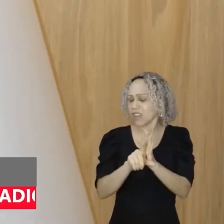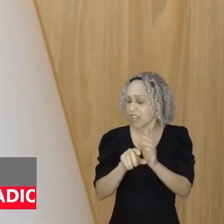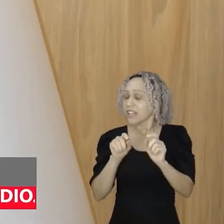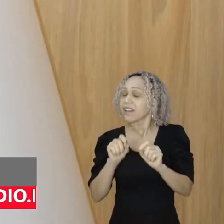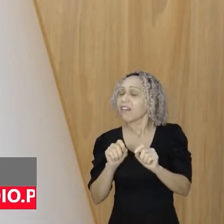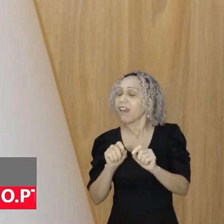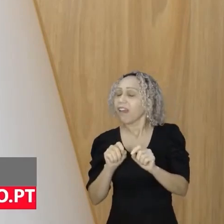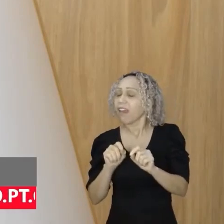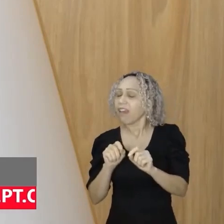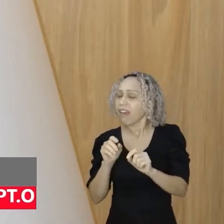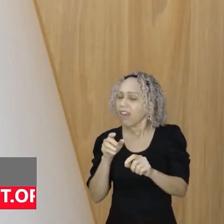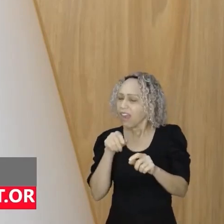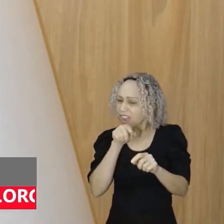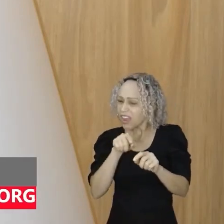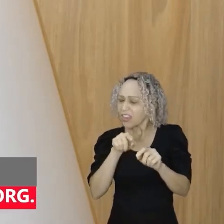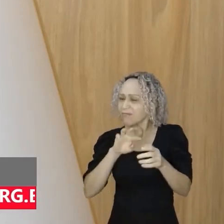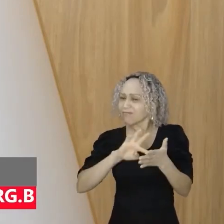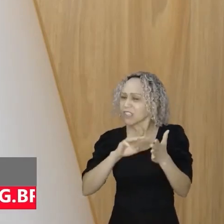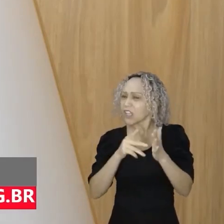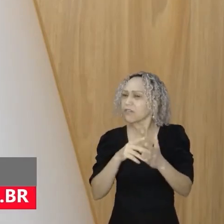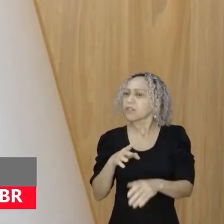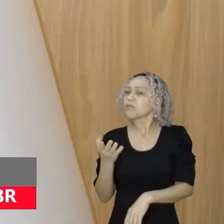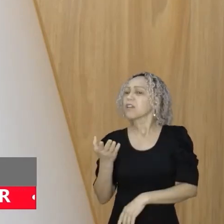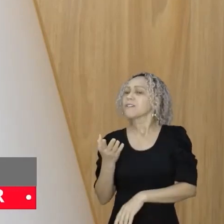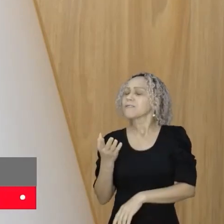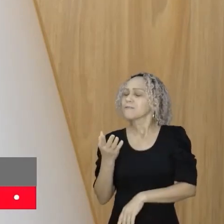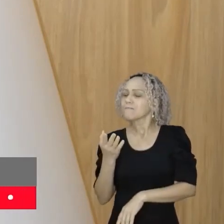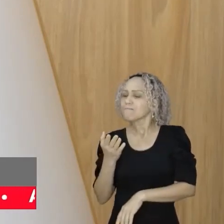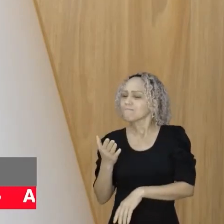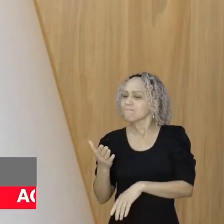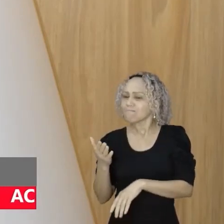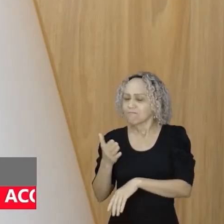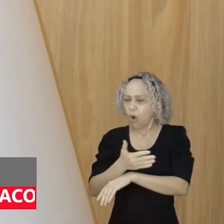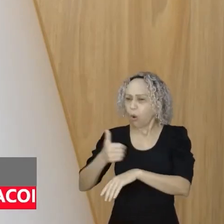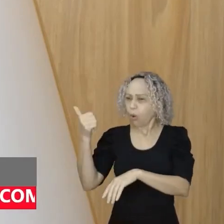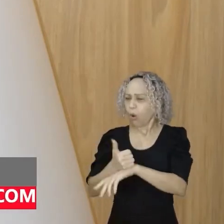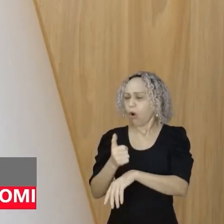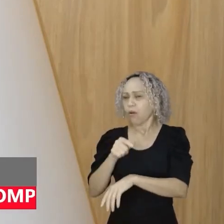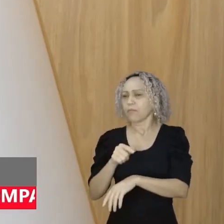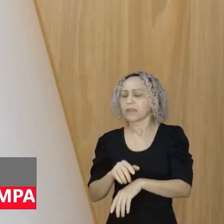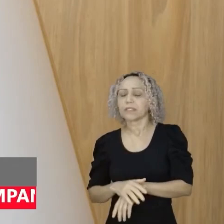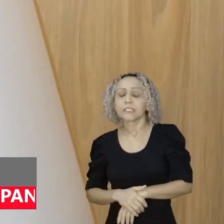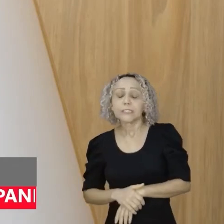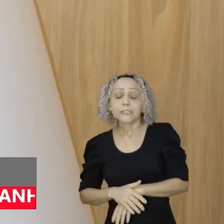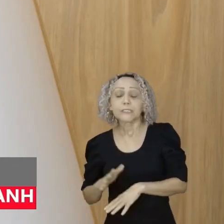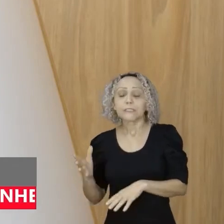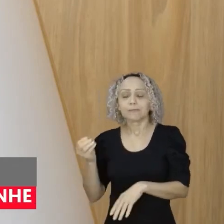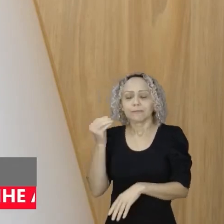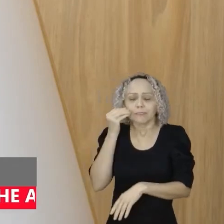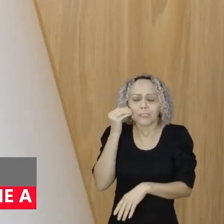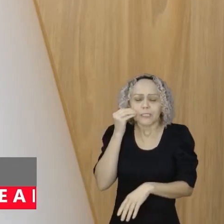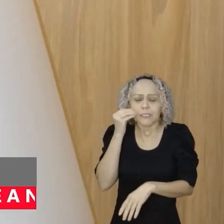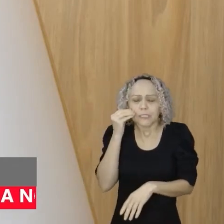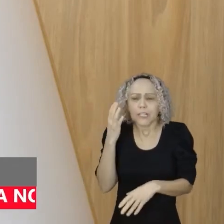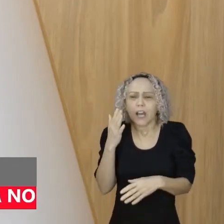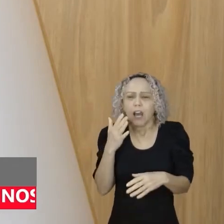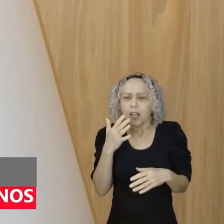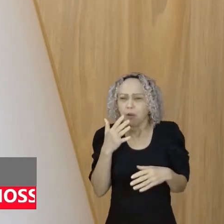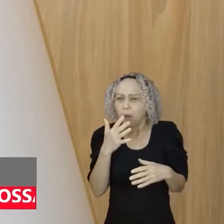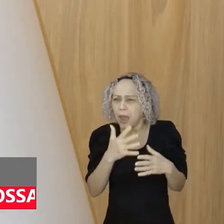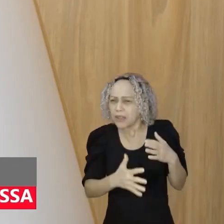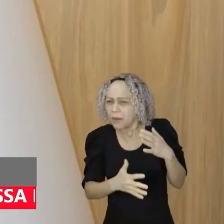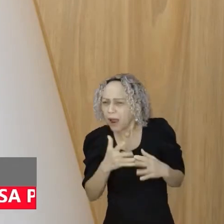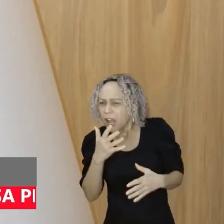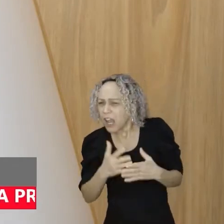trabalhou essa massa de pessoas para poder desacreditar as eleições e radicalizar o processo. Talvez um ponto